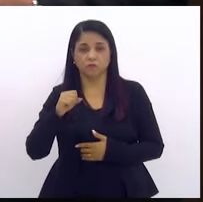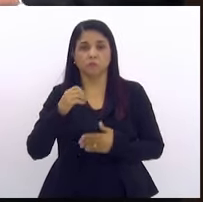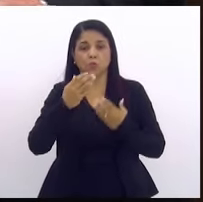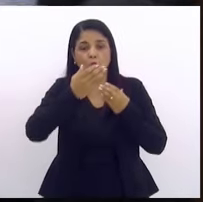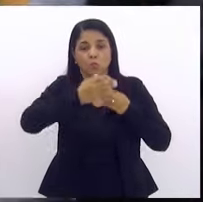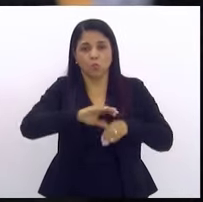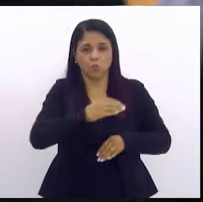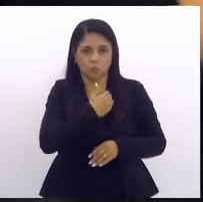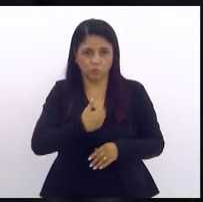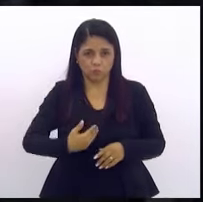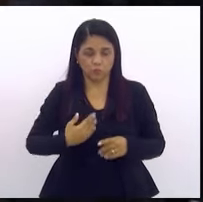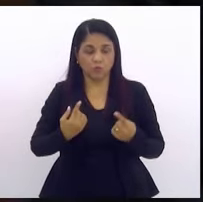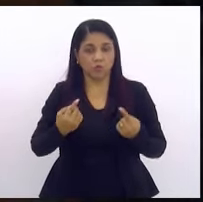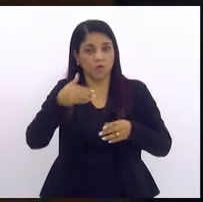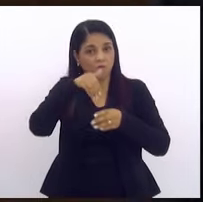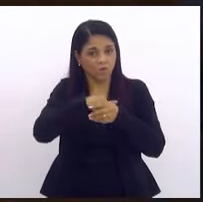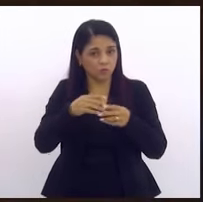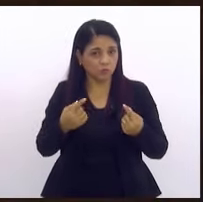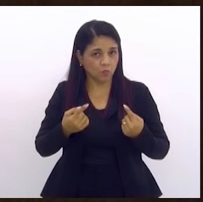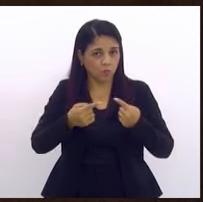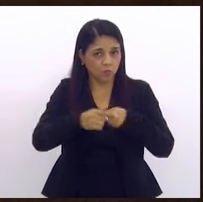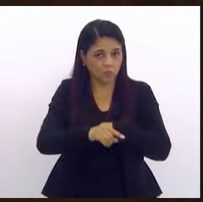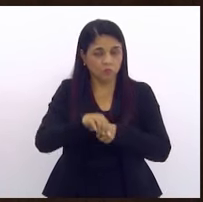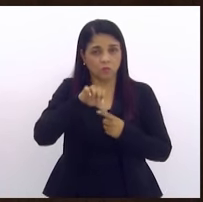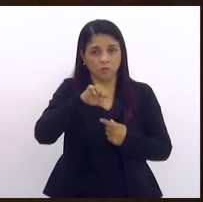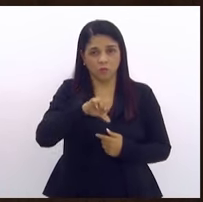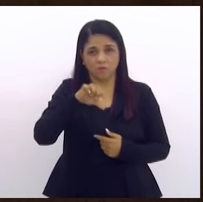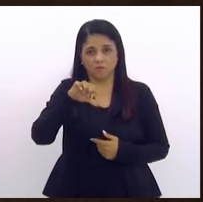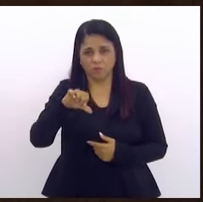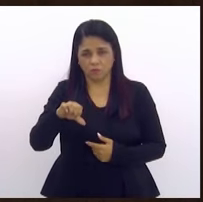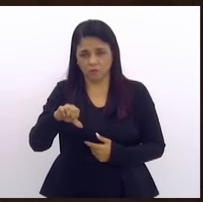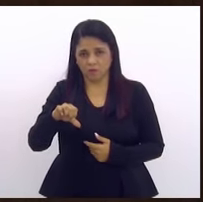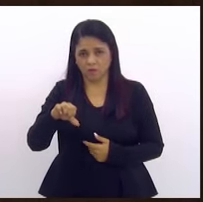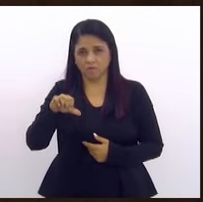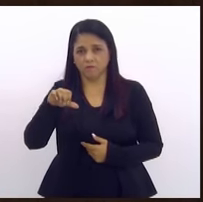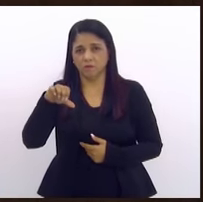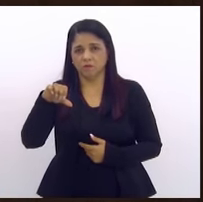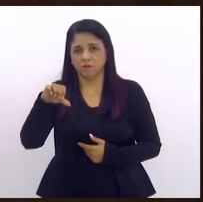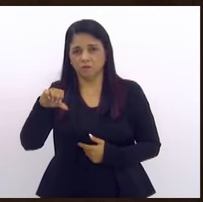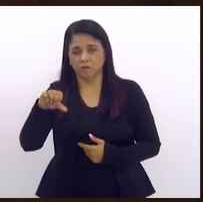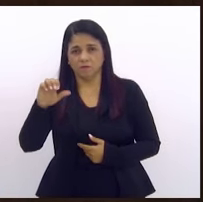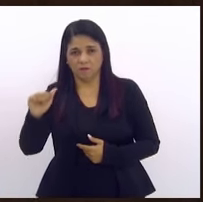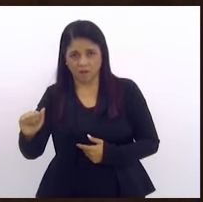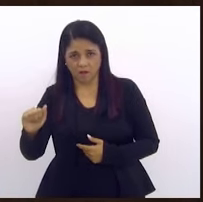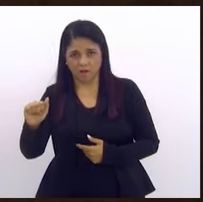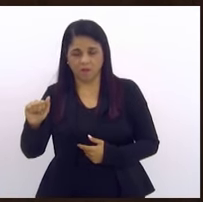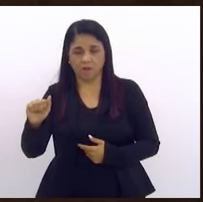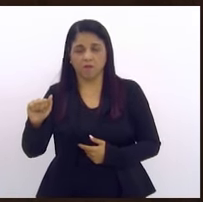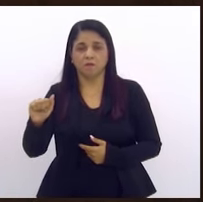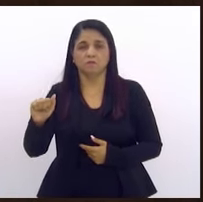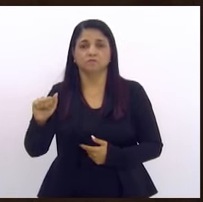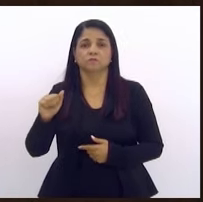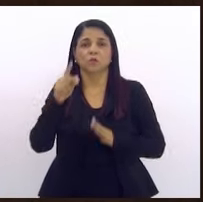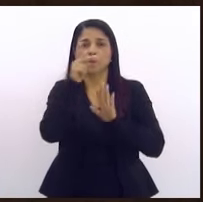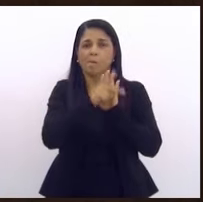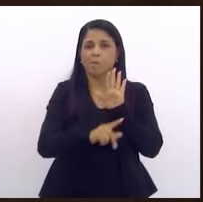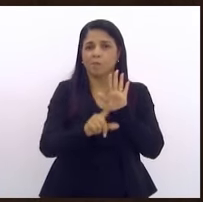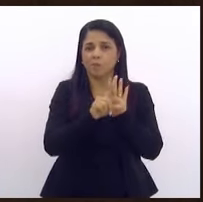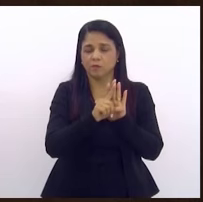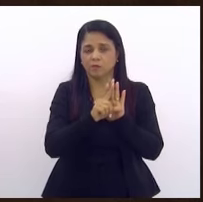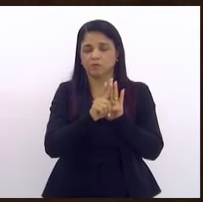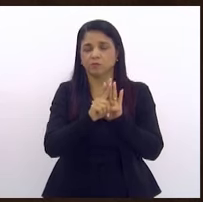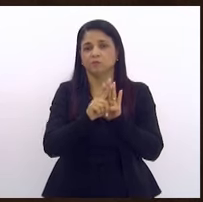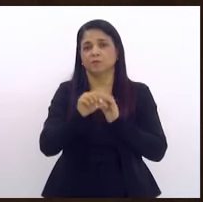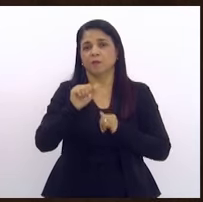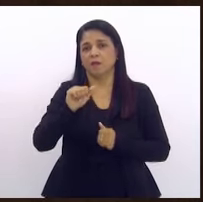E registrar o meu voto contrário também ao 999A, que é o projeto que fala sobre a